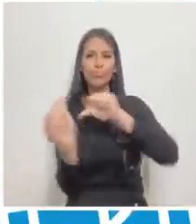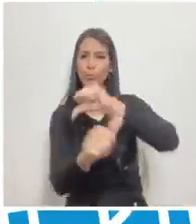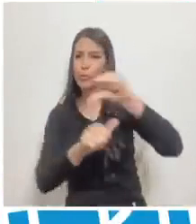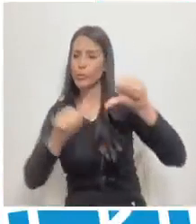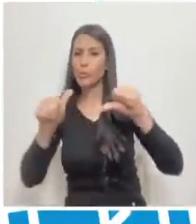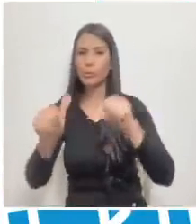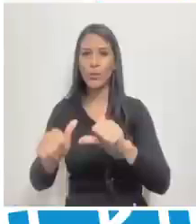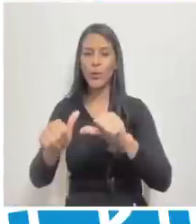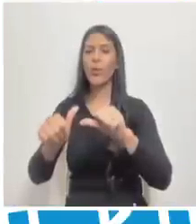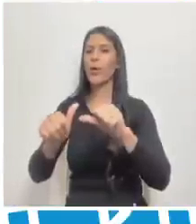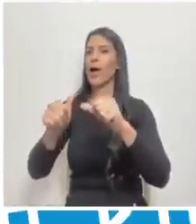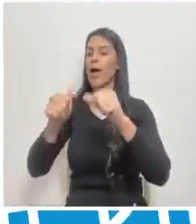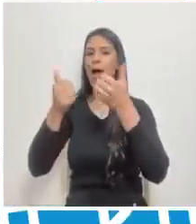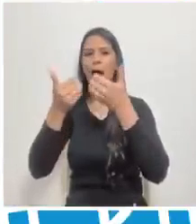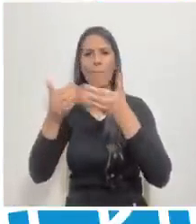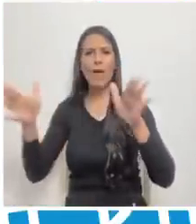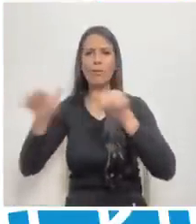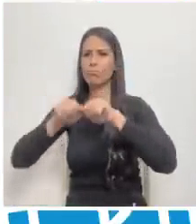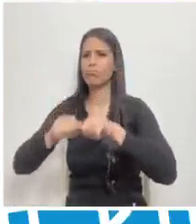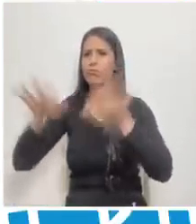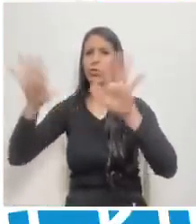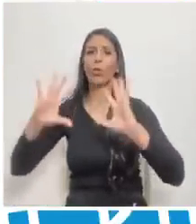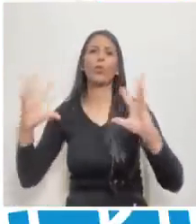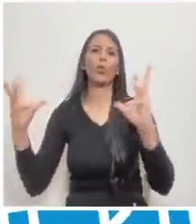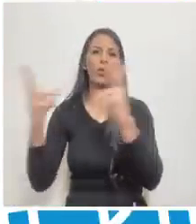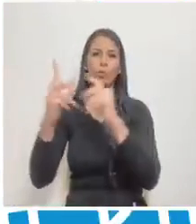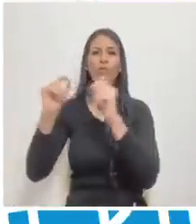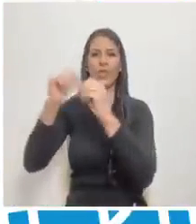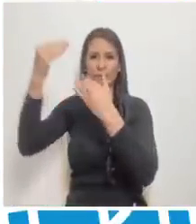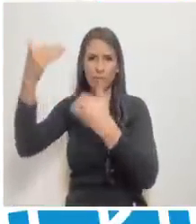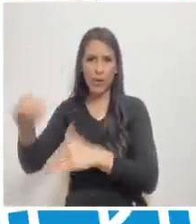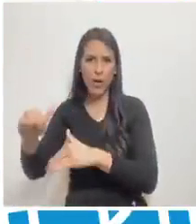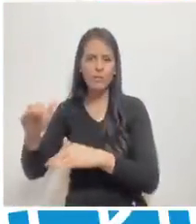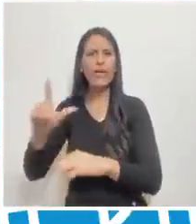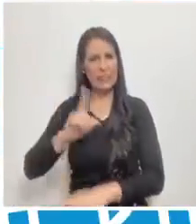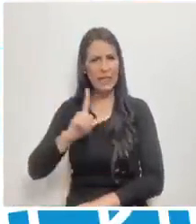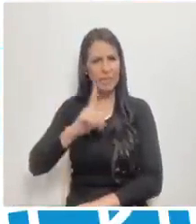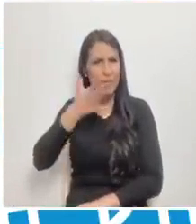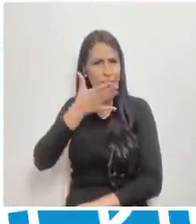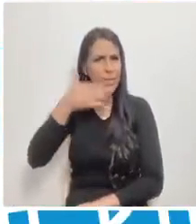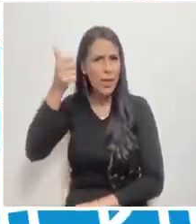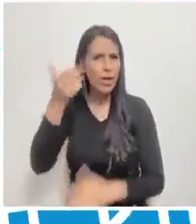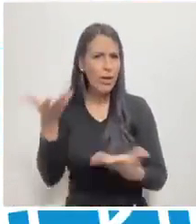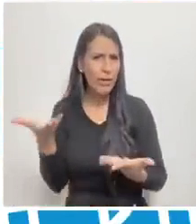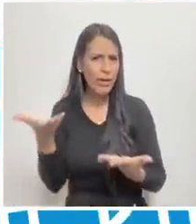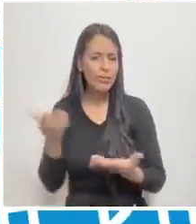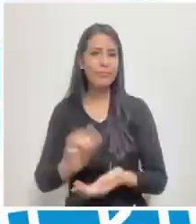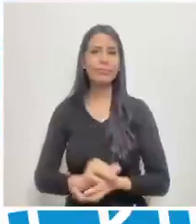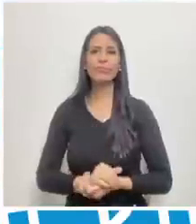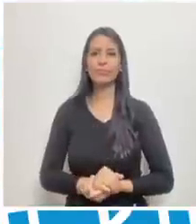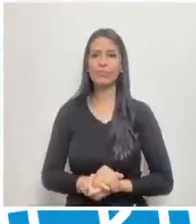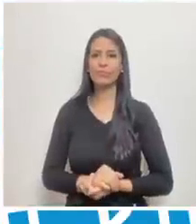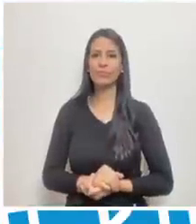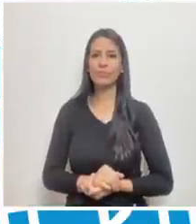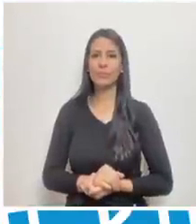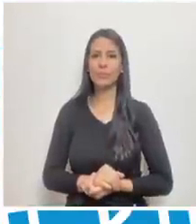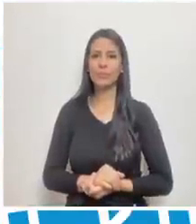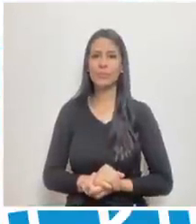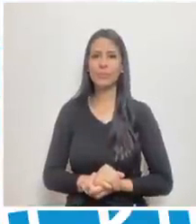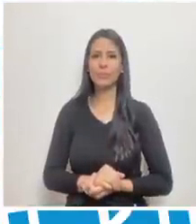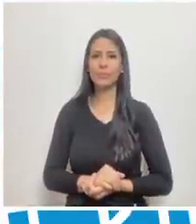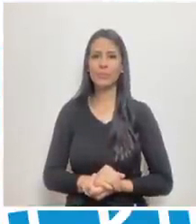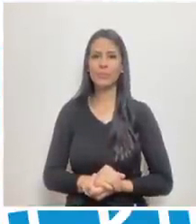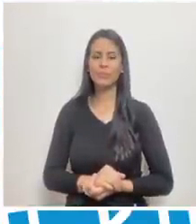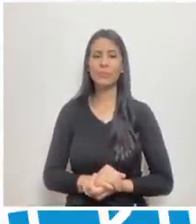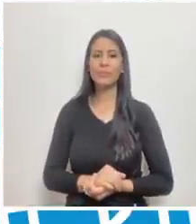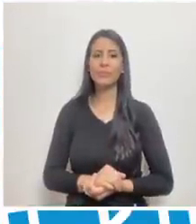pergunta específica para o professor Tufi. E depois tem outras. Ok. É preciso ver, bom,